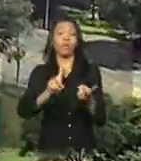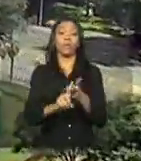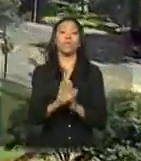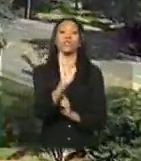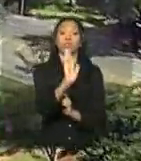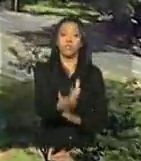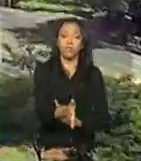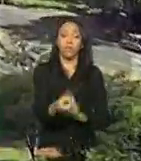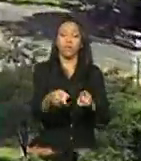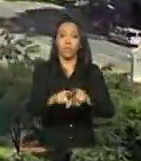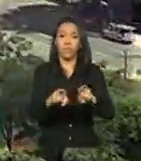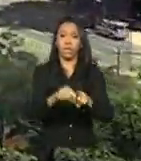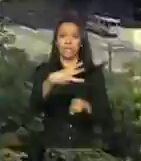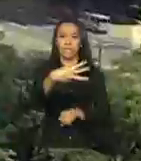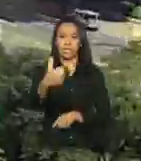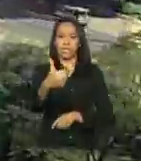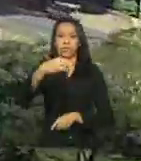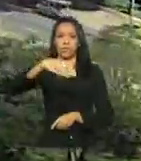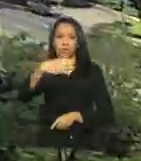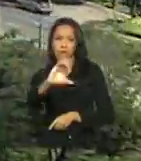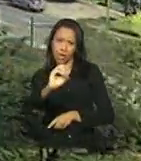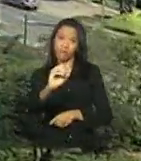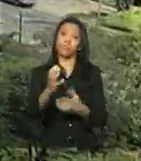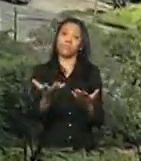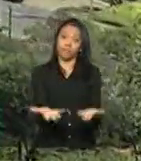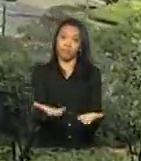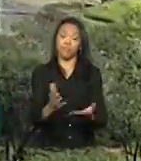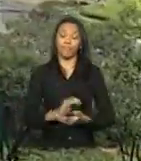foi em 31 de março, enfim.